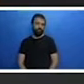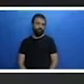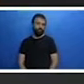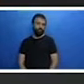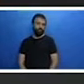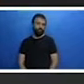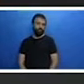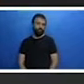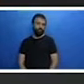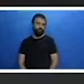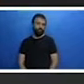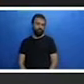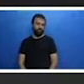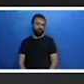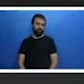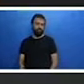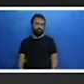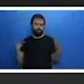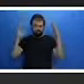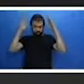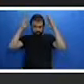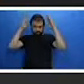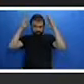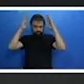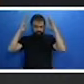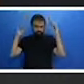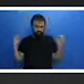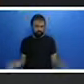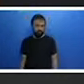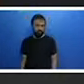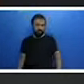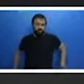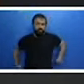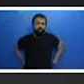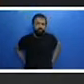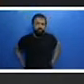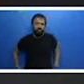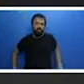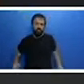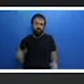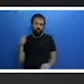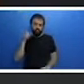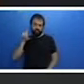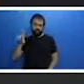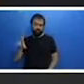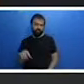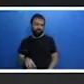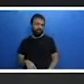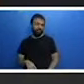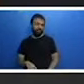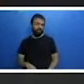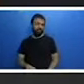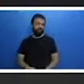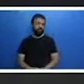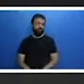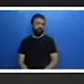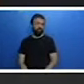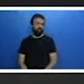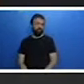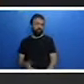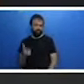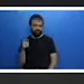coloquei vou soltar a mão em só que o movimento da cabeça peguei beleza olha aqui na minha mão